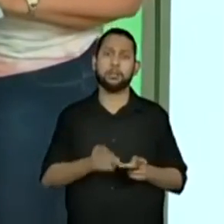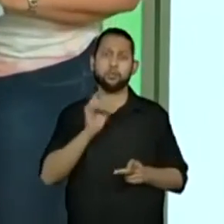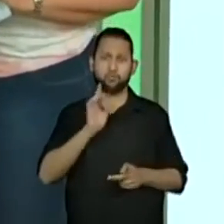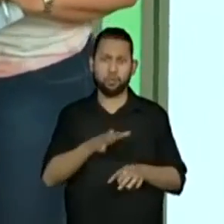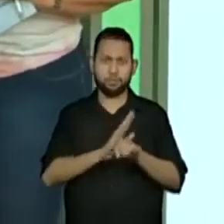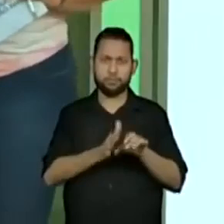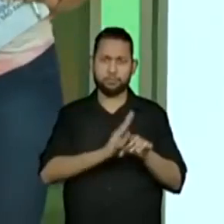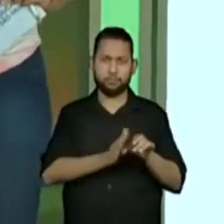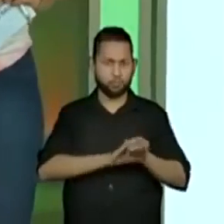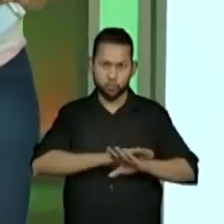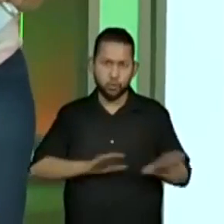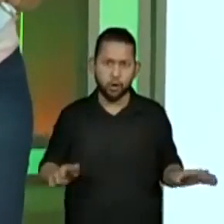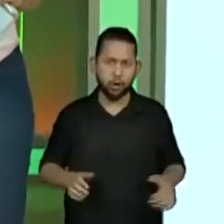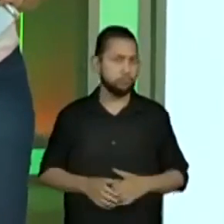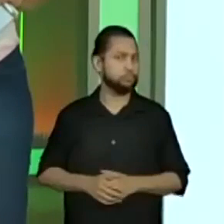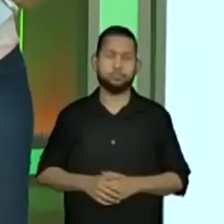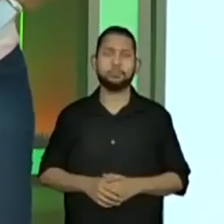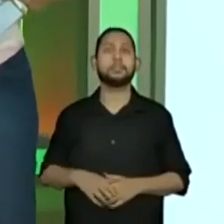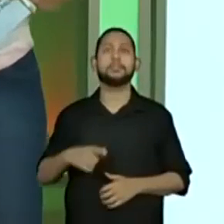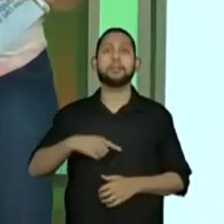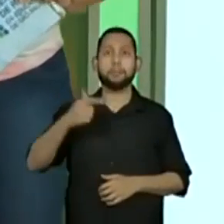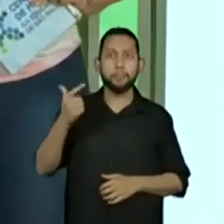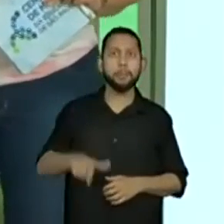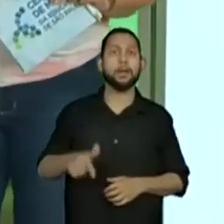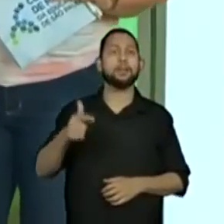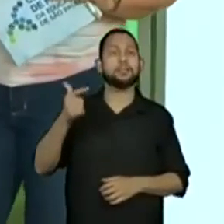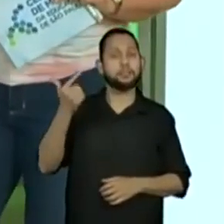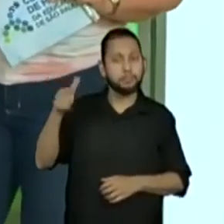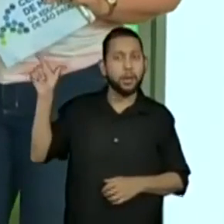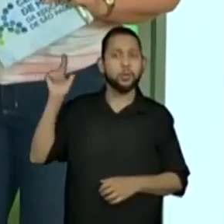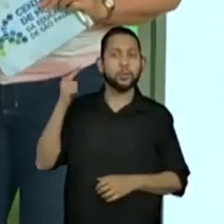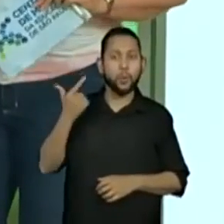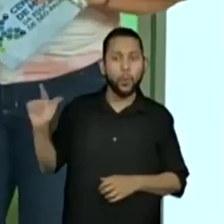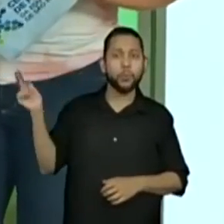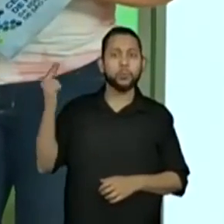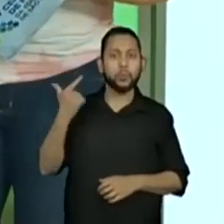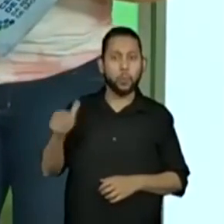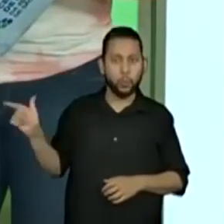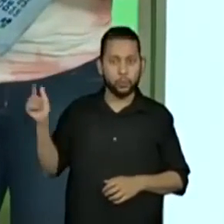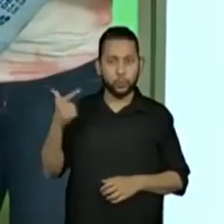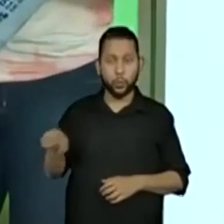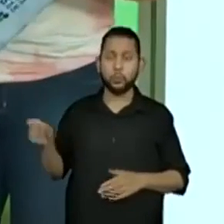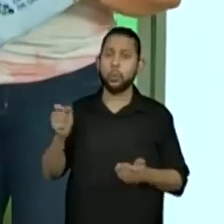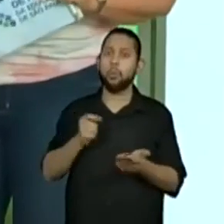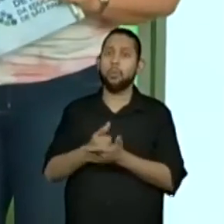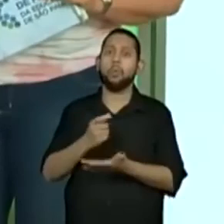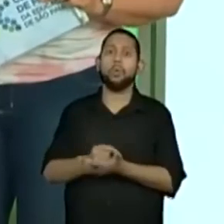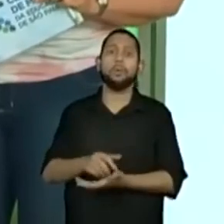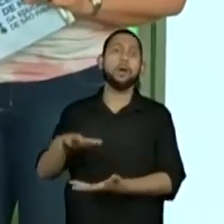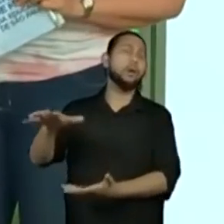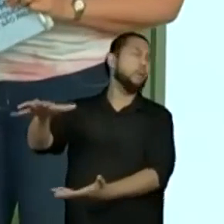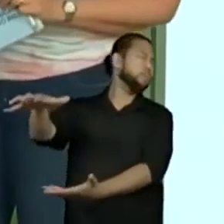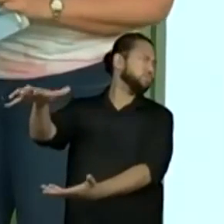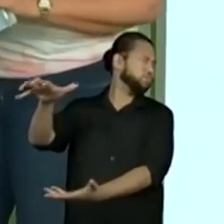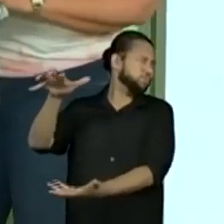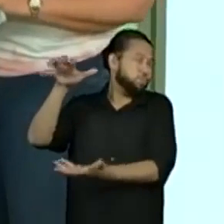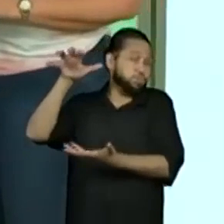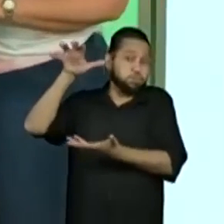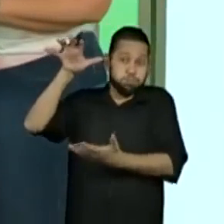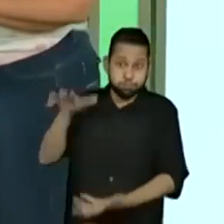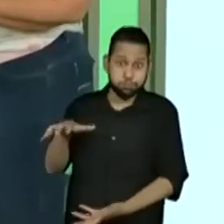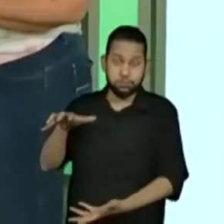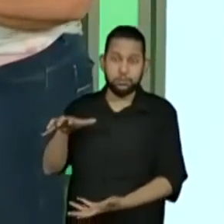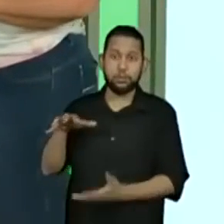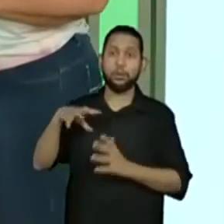compra só linguiça calabresa tem o outro ingrediente que eles compram demais porque a